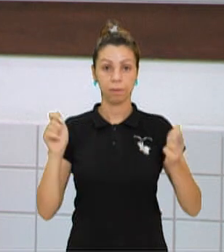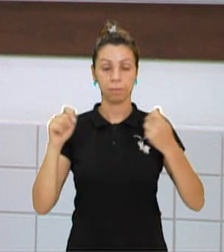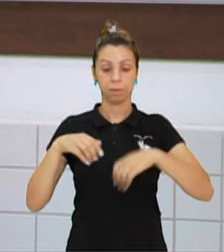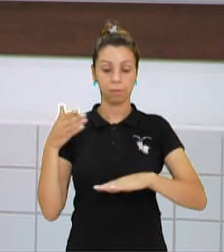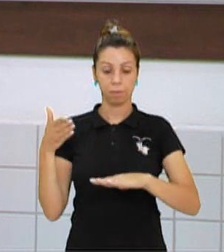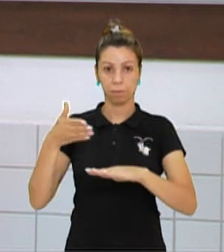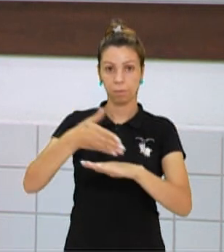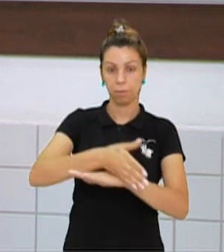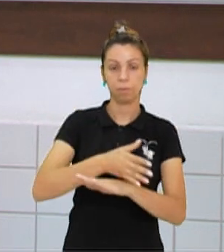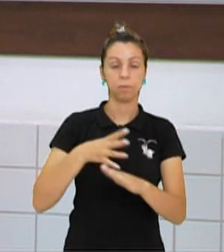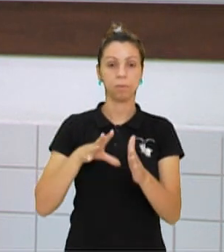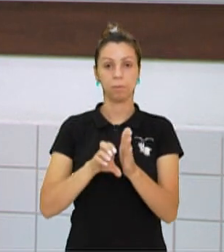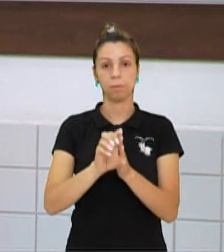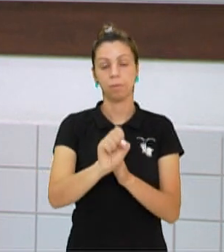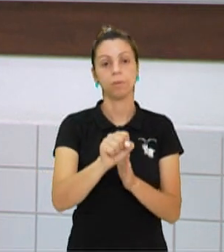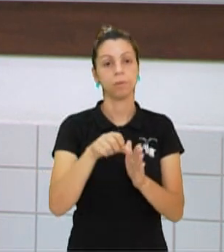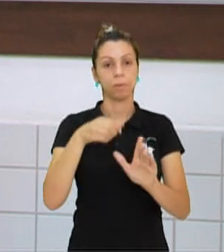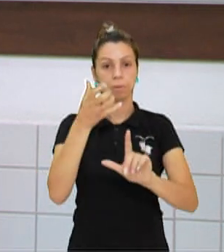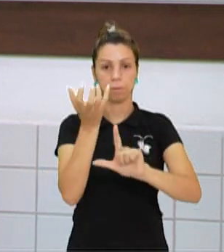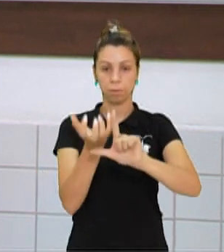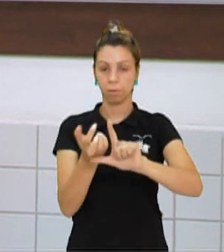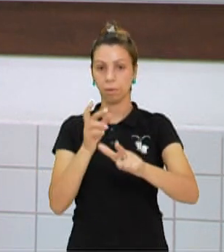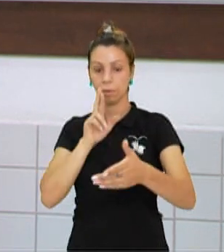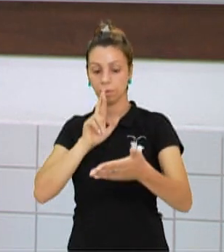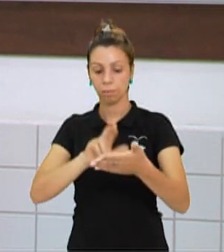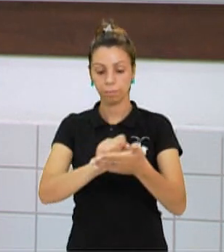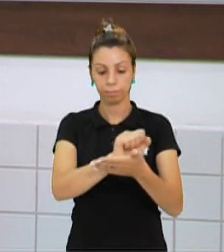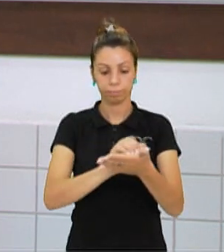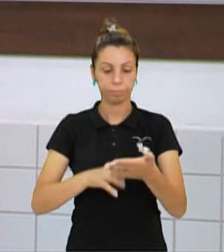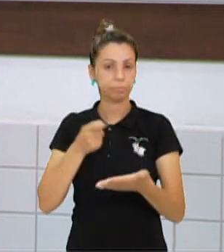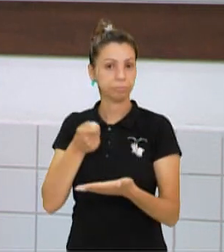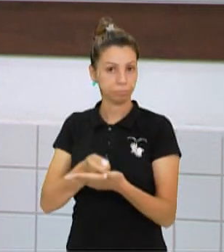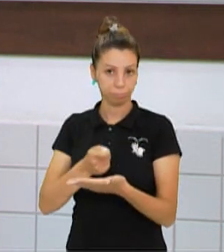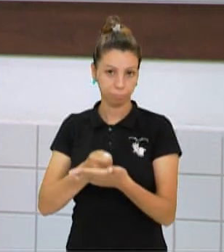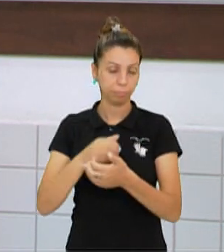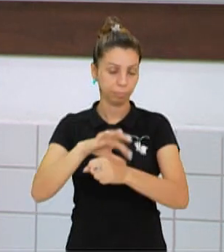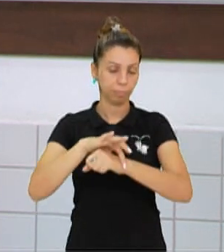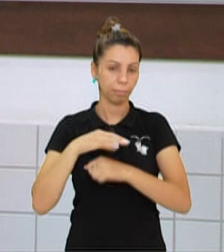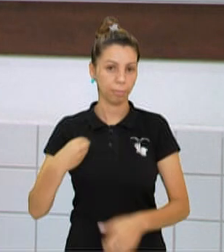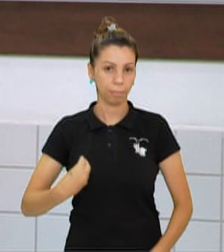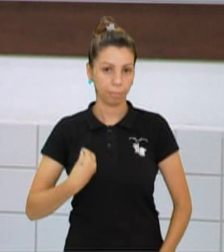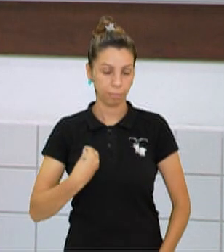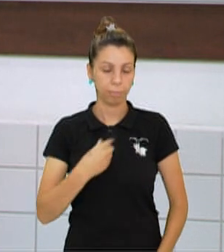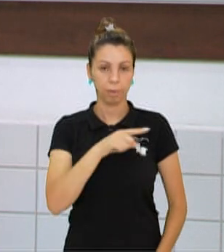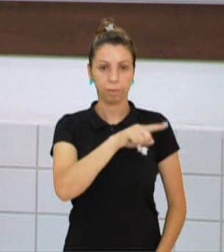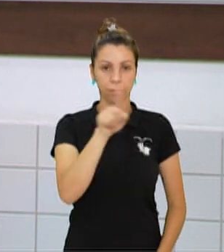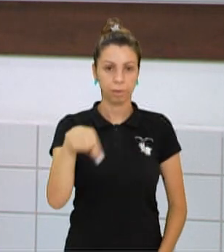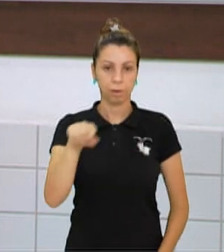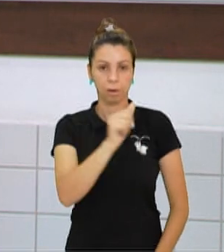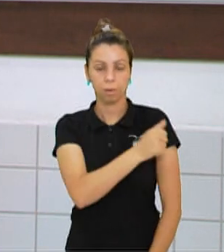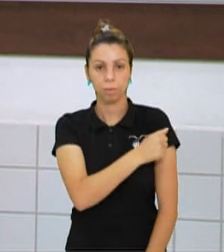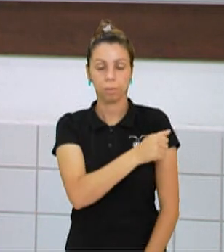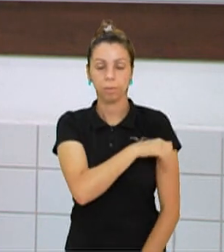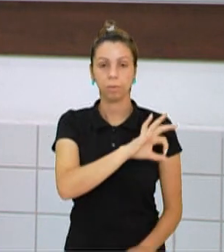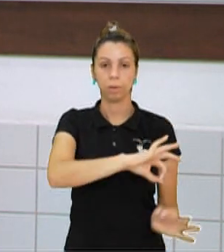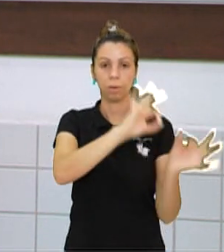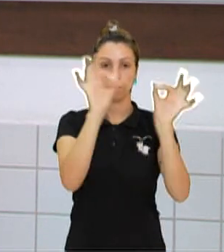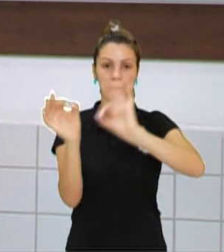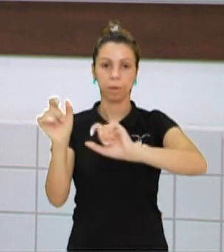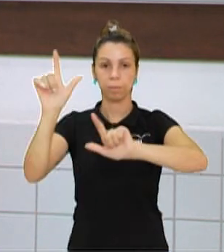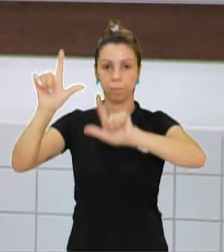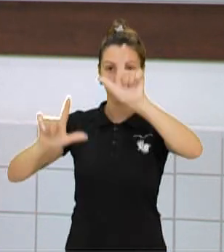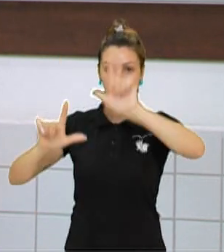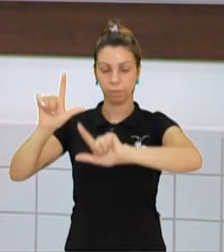realize a atividade obrigatória para garantir sua presença. O segundo, se você nos acompanha apenas pela TV, entre em contato com a sua